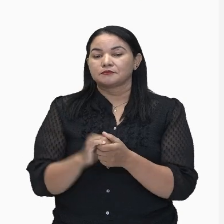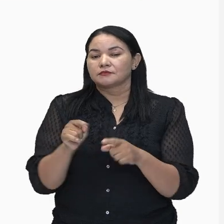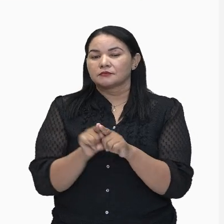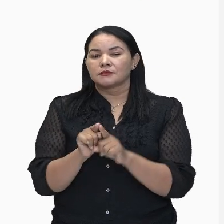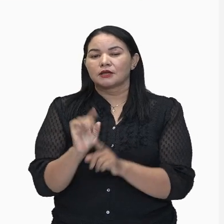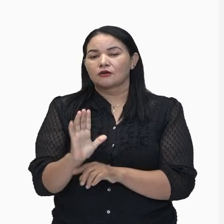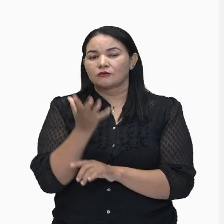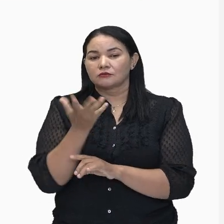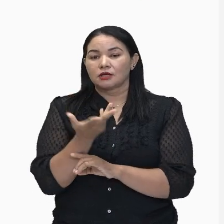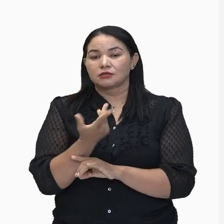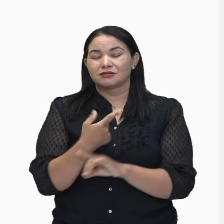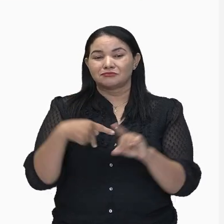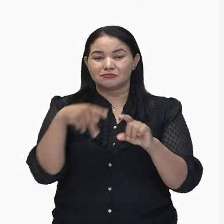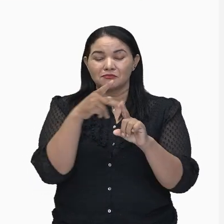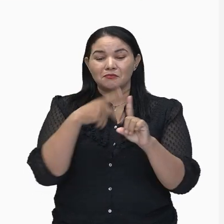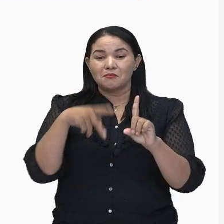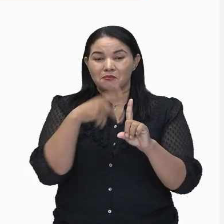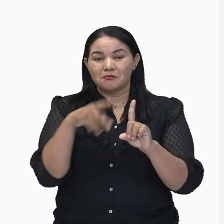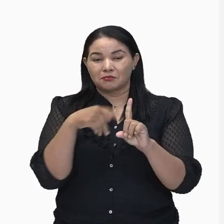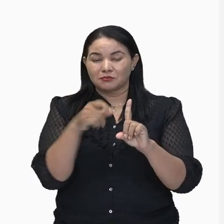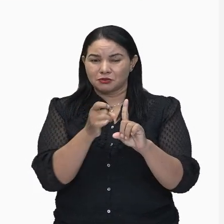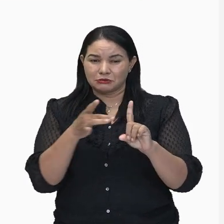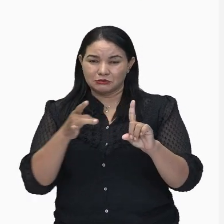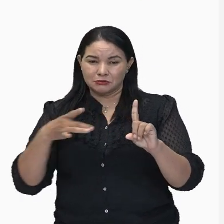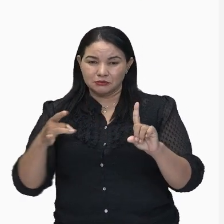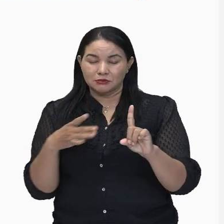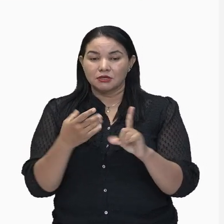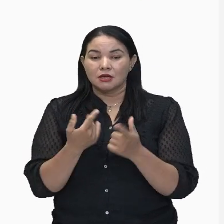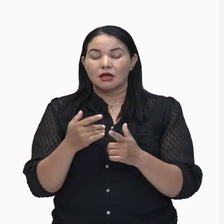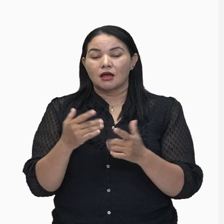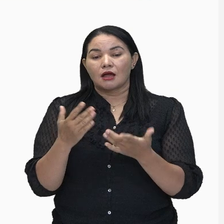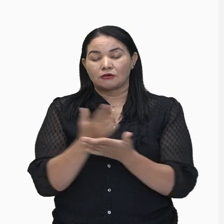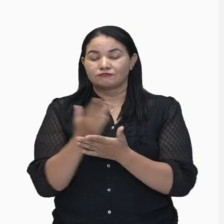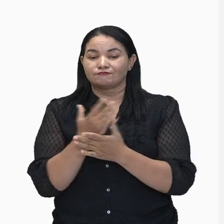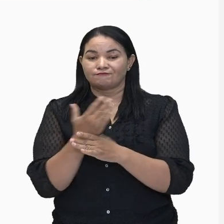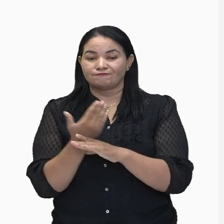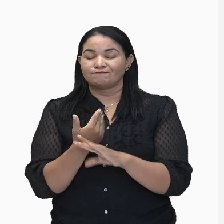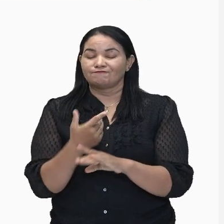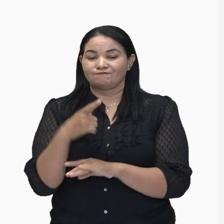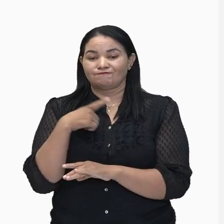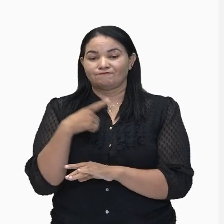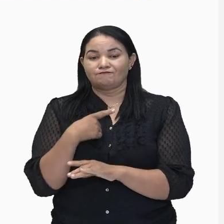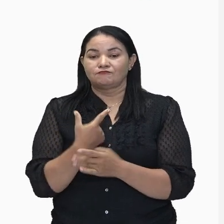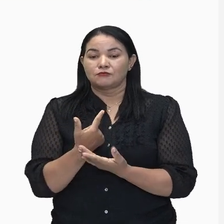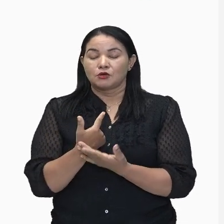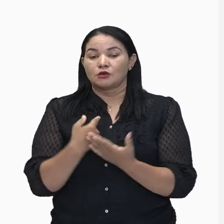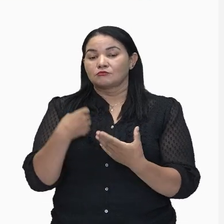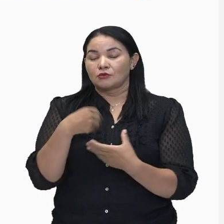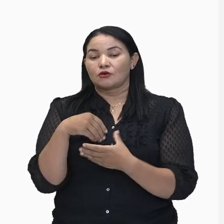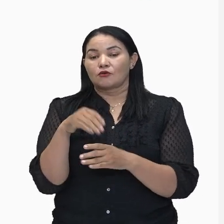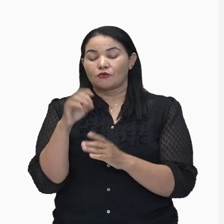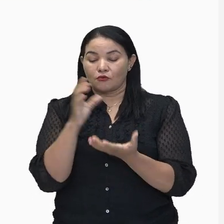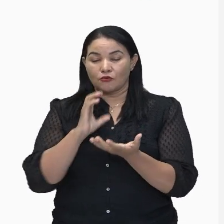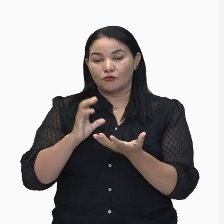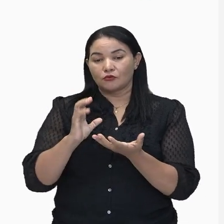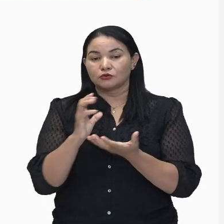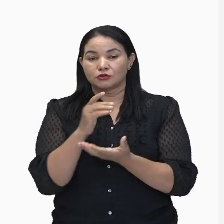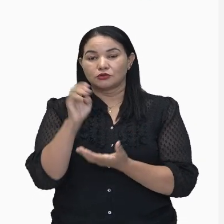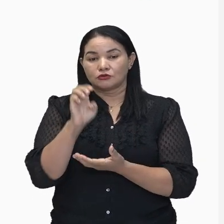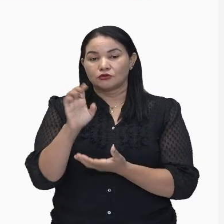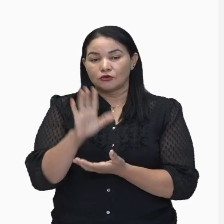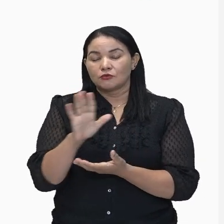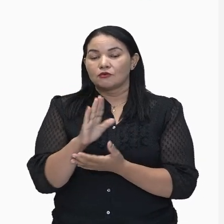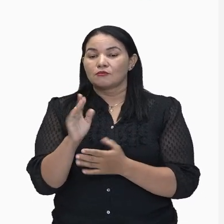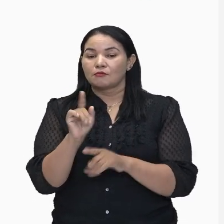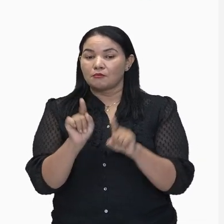da xenofobia, realmente ocorrendo aí a aversão aos estrangeiros no continente europeu, os imigrantes acabam ajudando